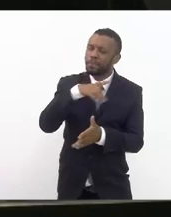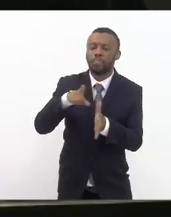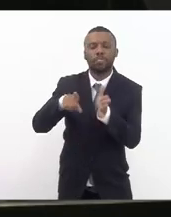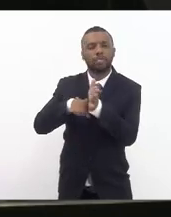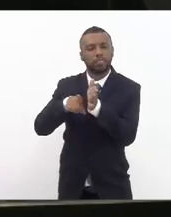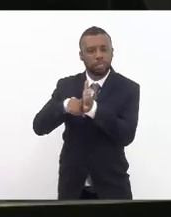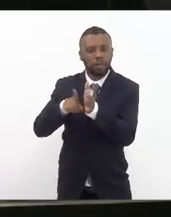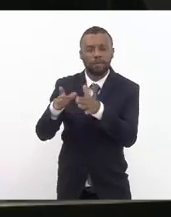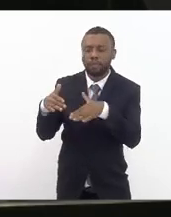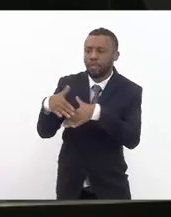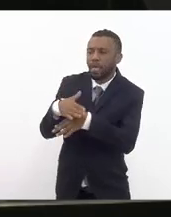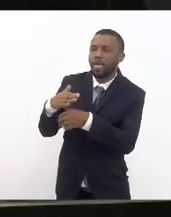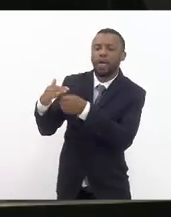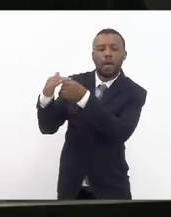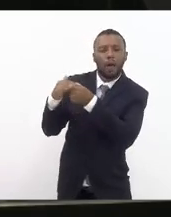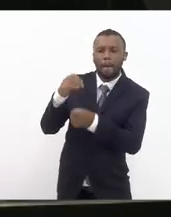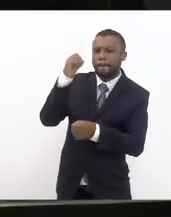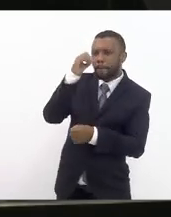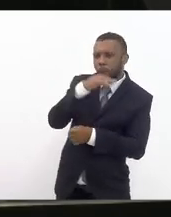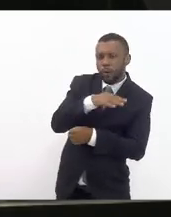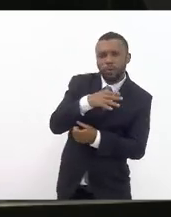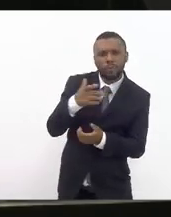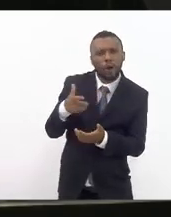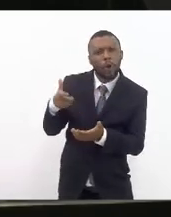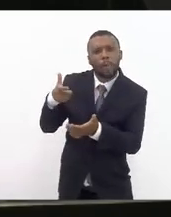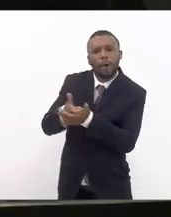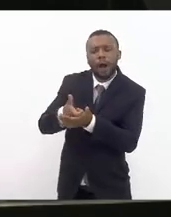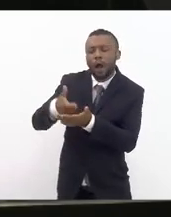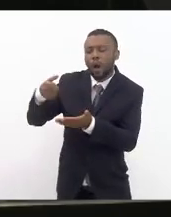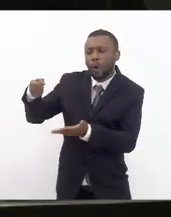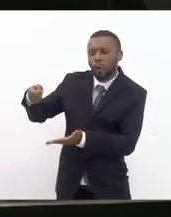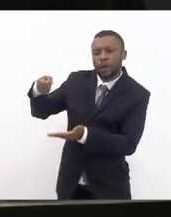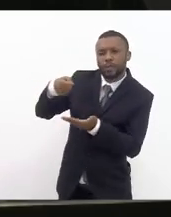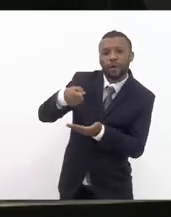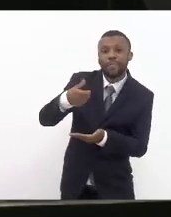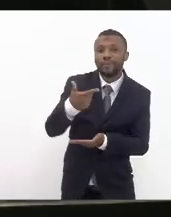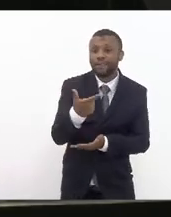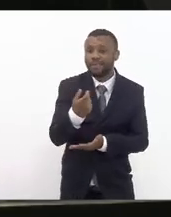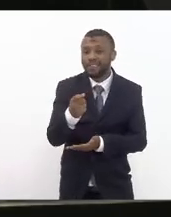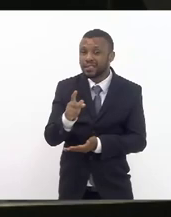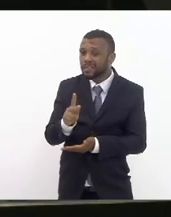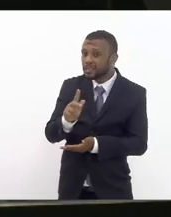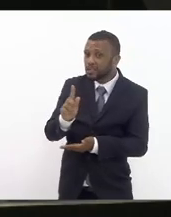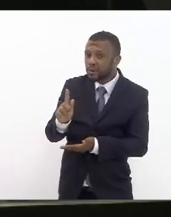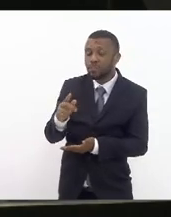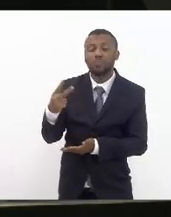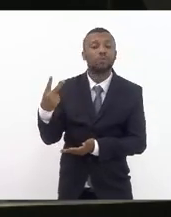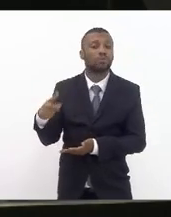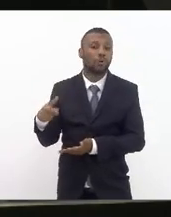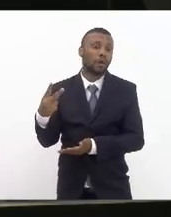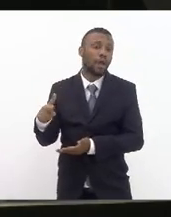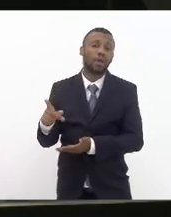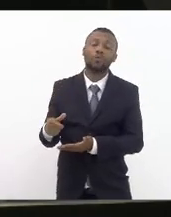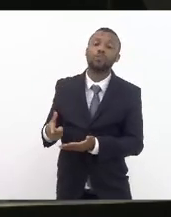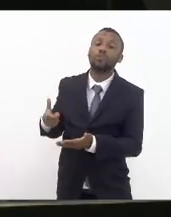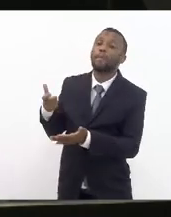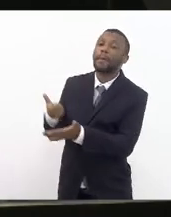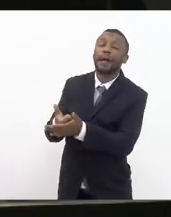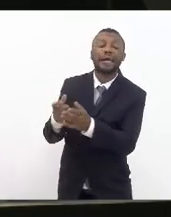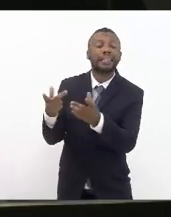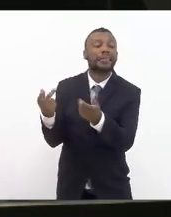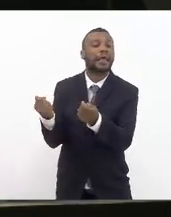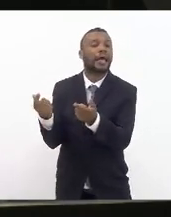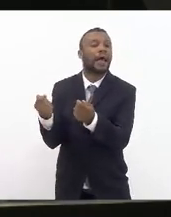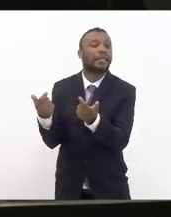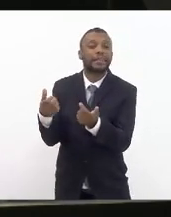é desumano, comprar um latão de 20 quilos por R$ 2,00, isso não paga nem